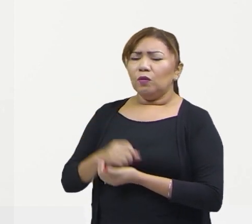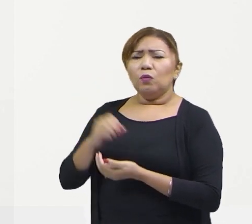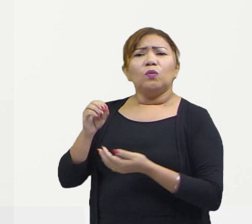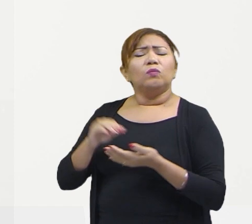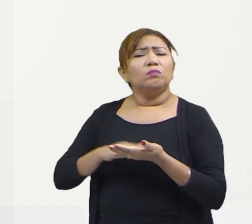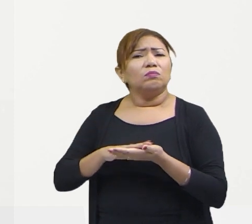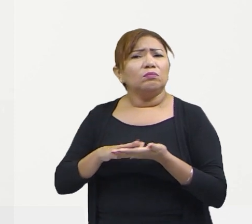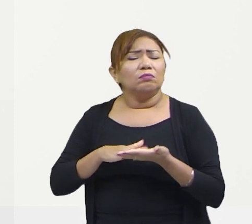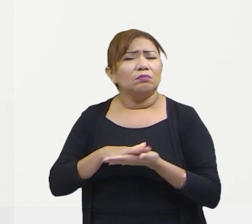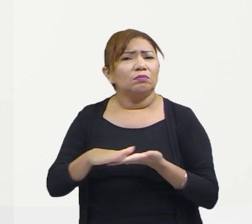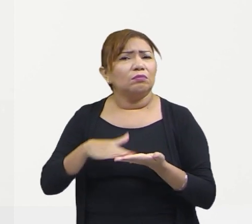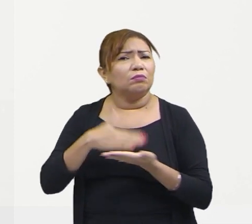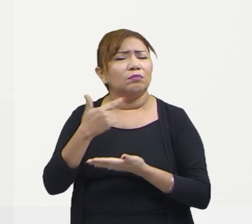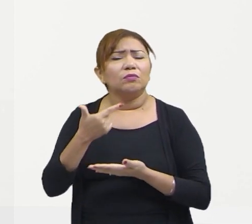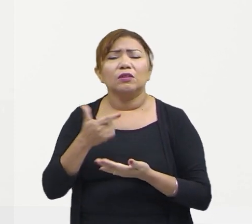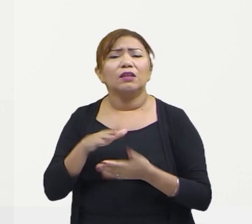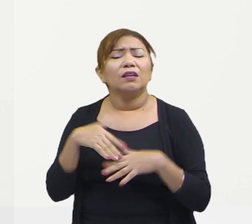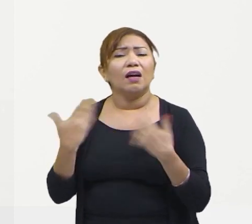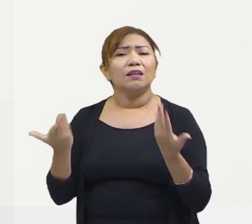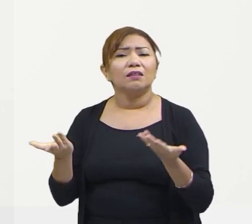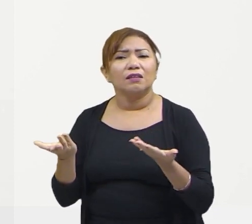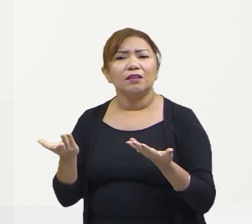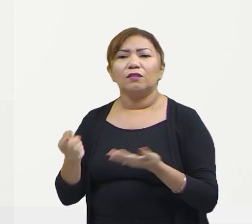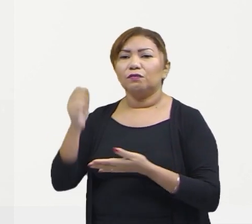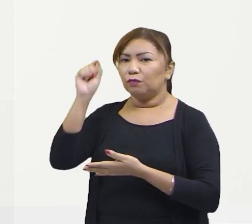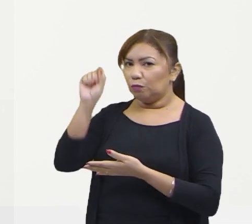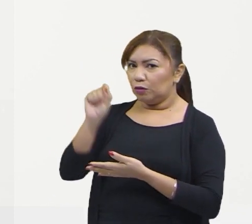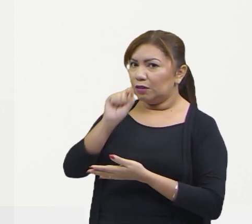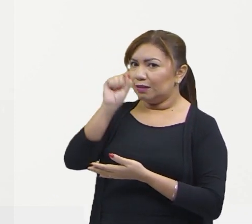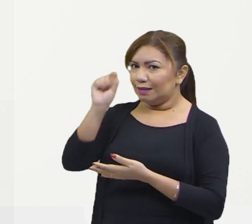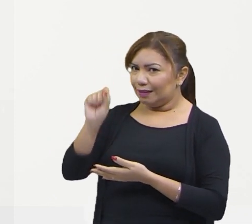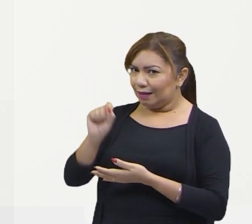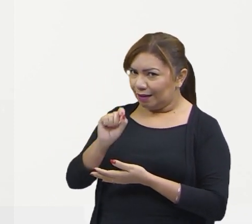Sumiu. Não. Vamos fazer?